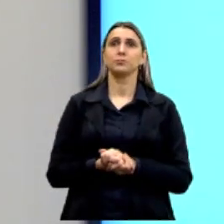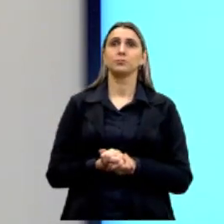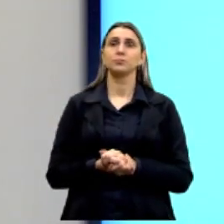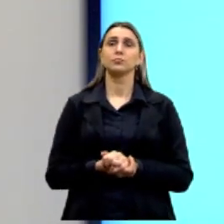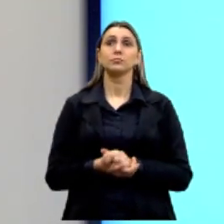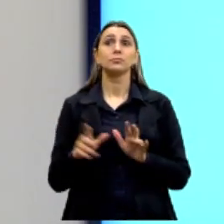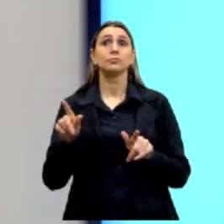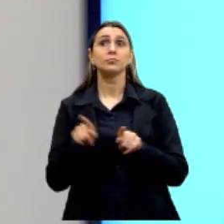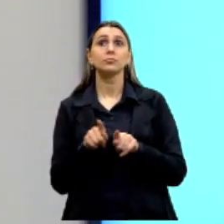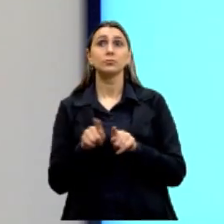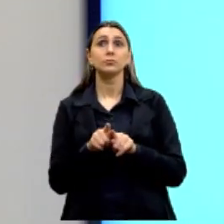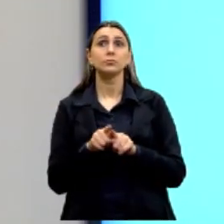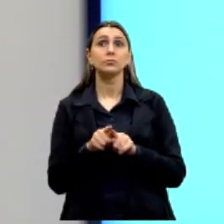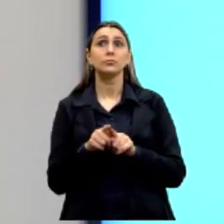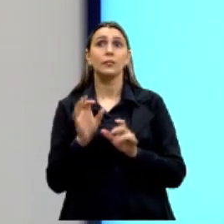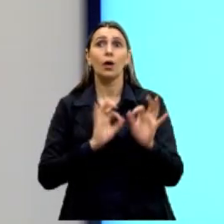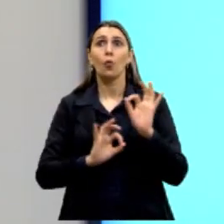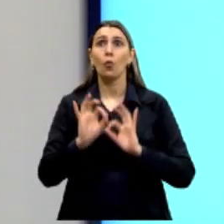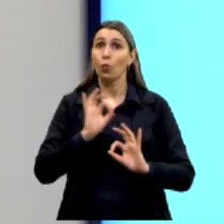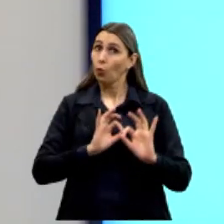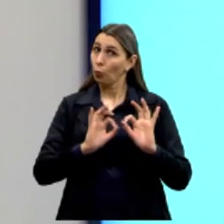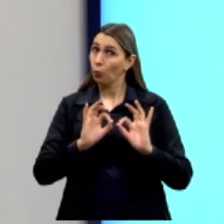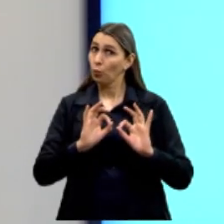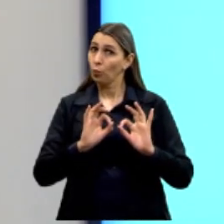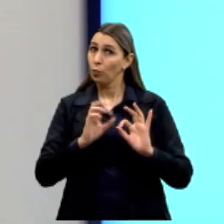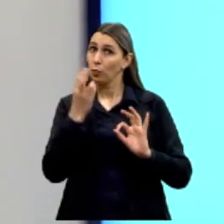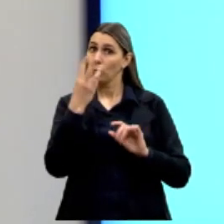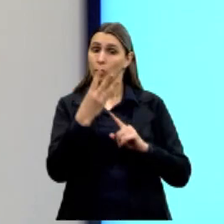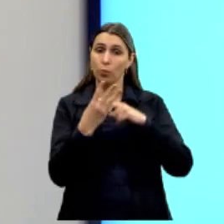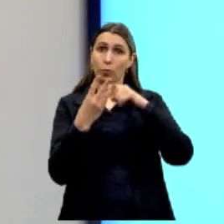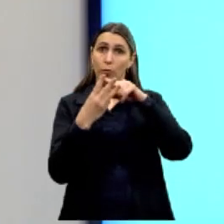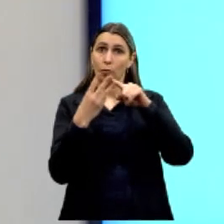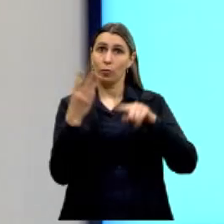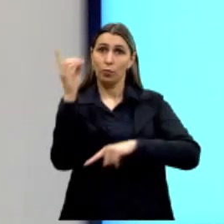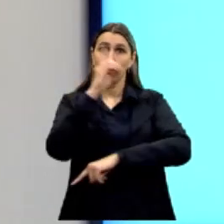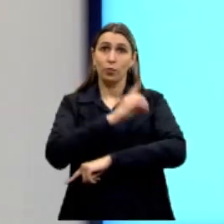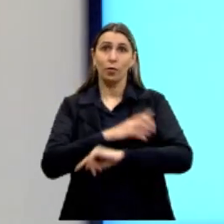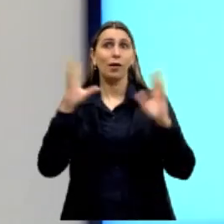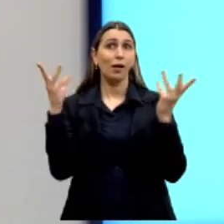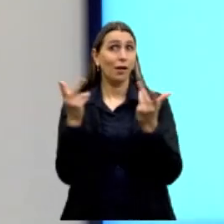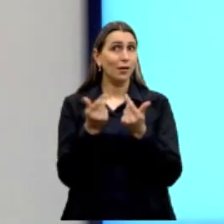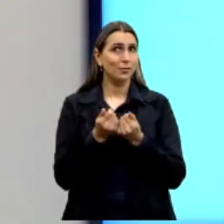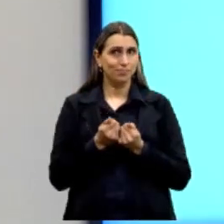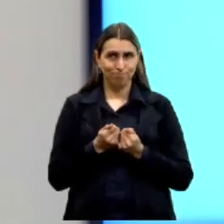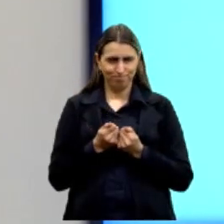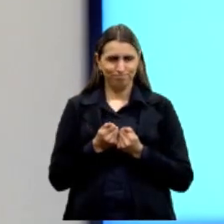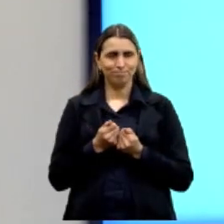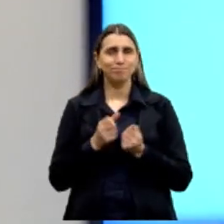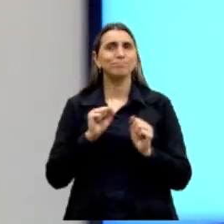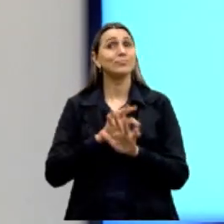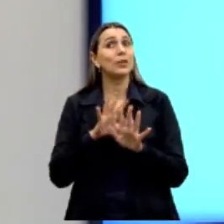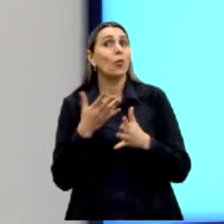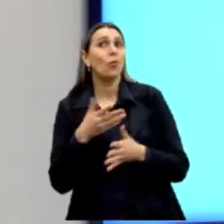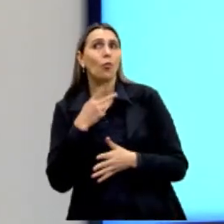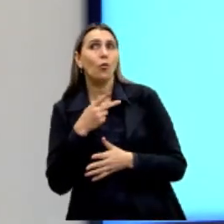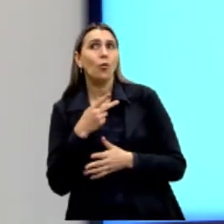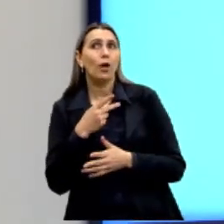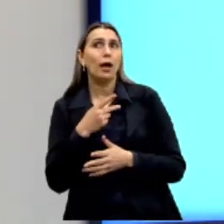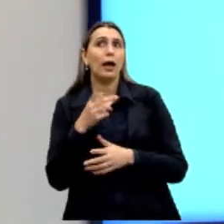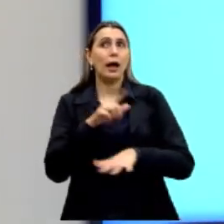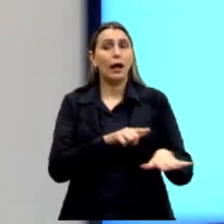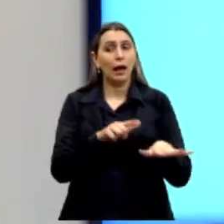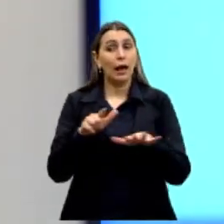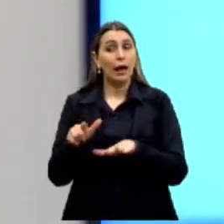Oi e aí nós temos a programação de 3 dias maravilhoso claro que quando a gente diz a